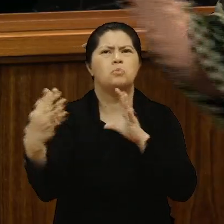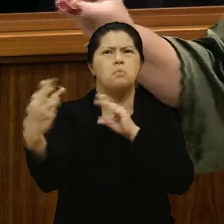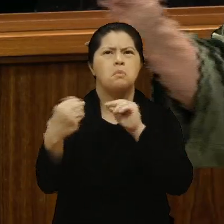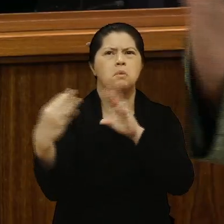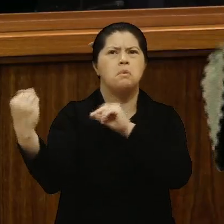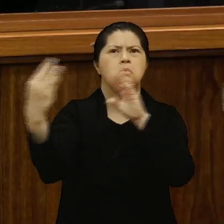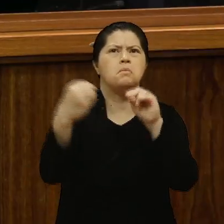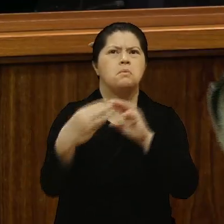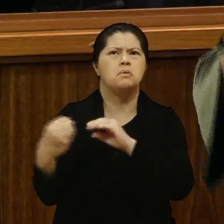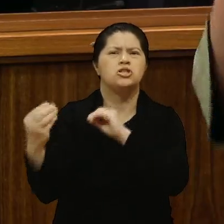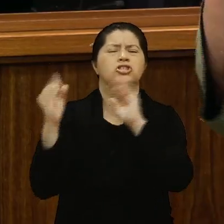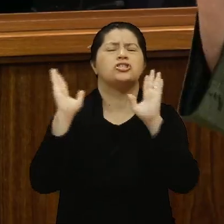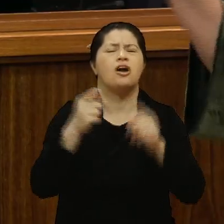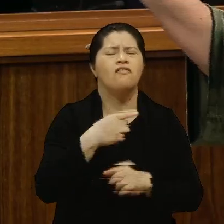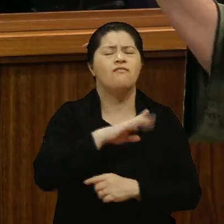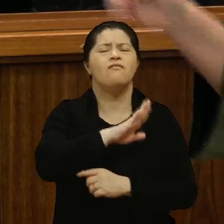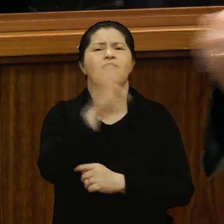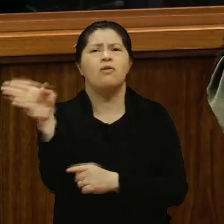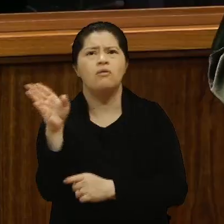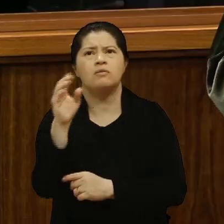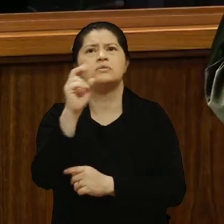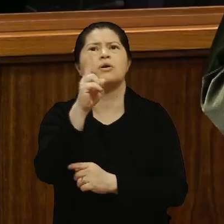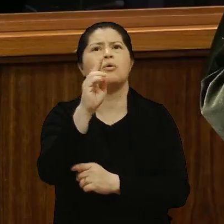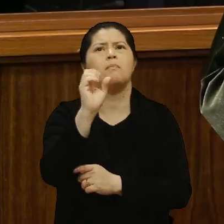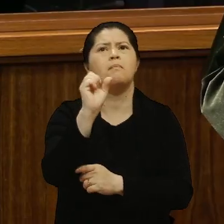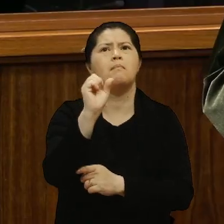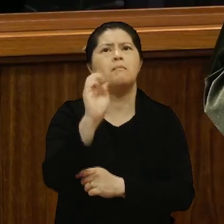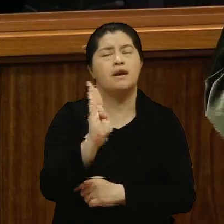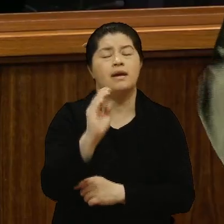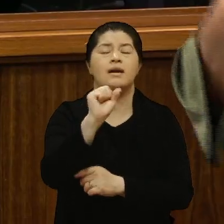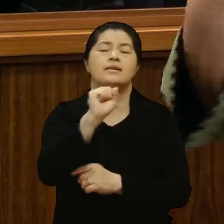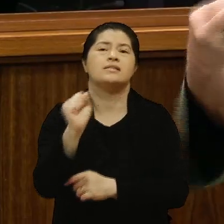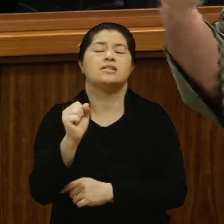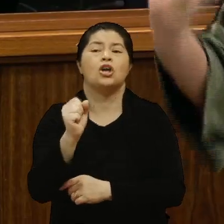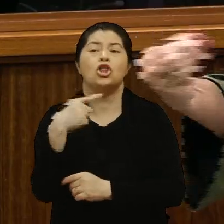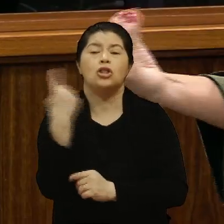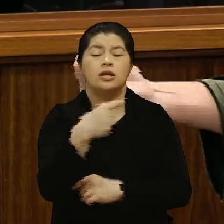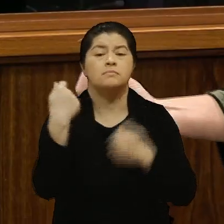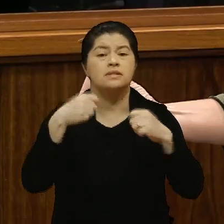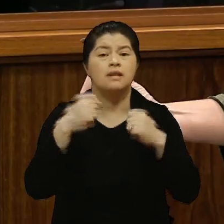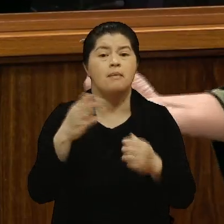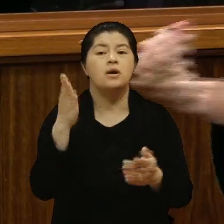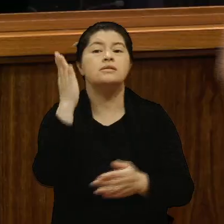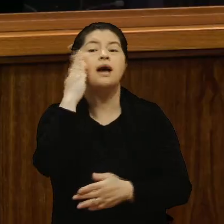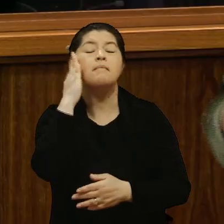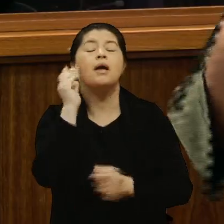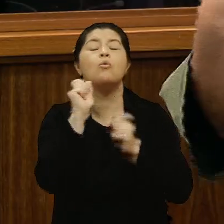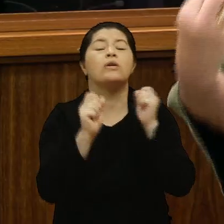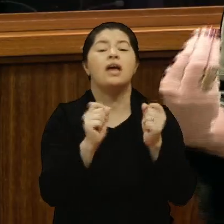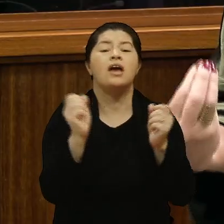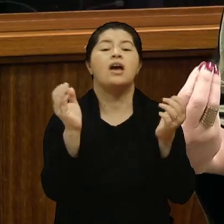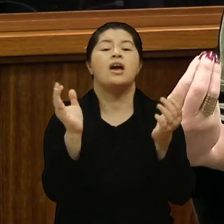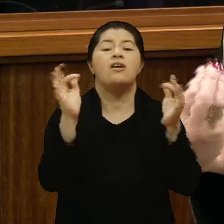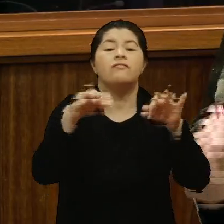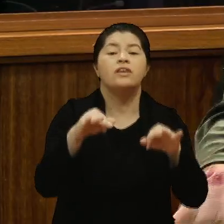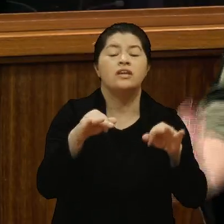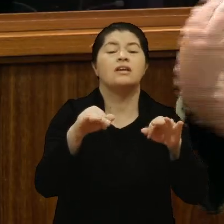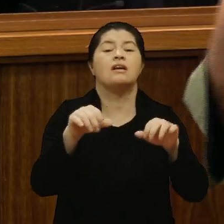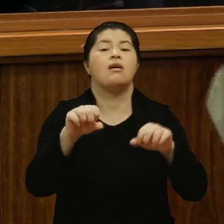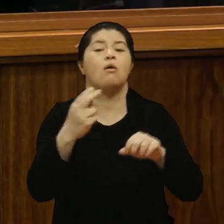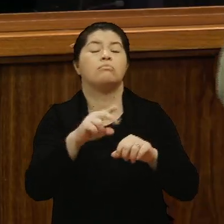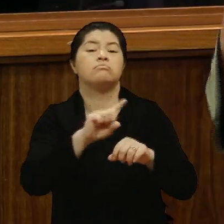já fomos na UBS, as pessoas já estão sabendo, então nós precisamos saber. Vai fechar ou não vai fechar? Qual é a situação daquela